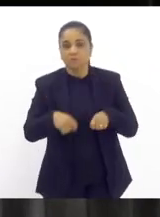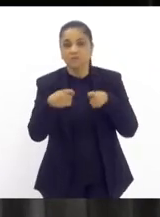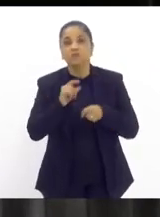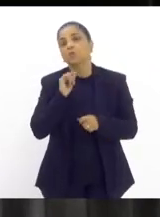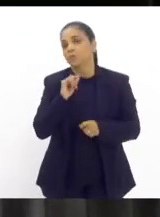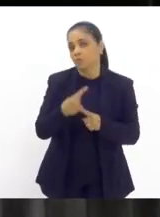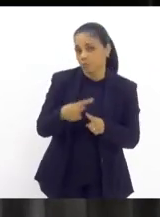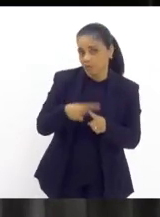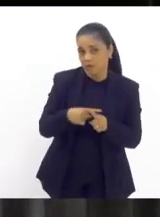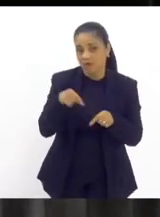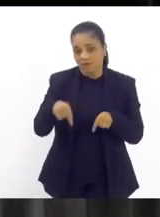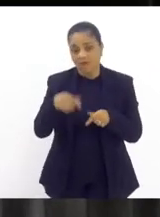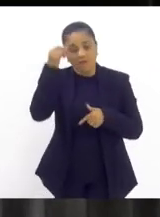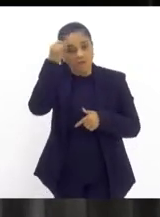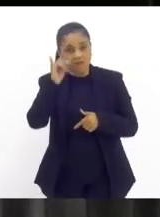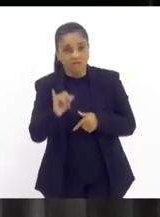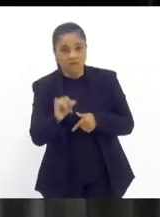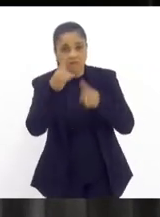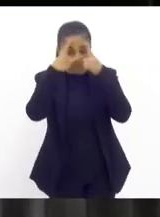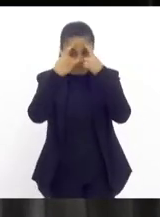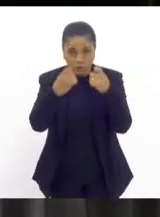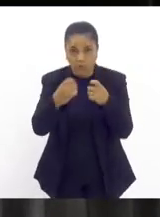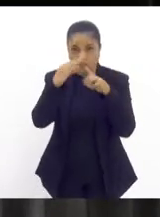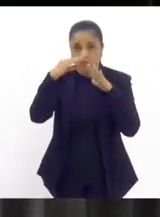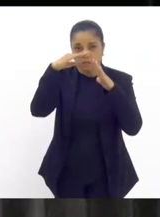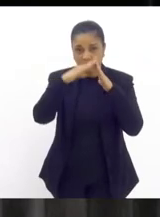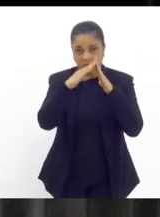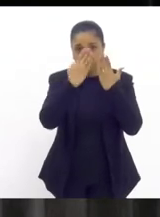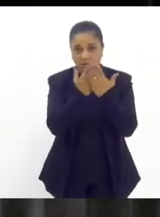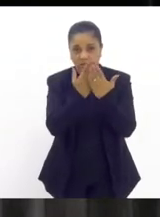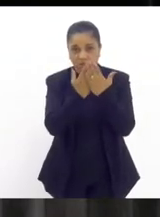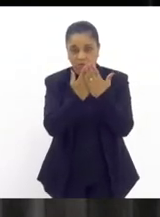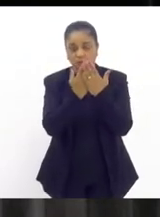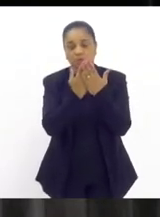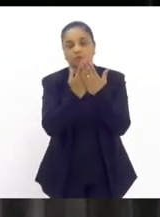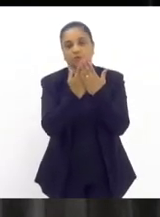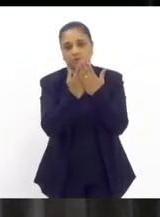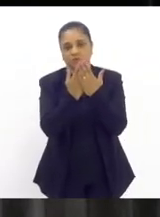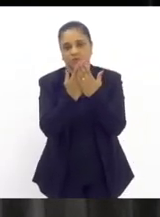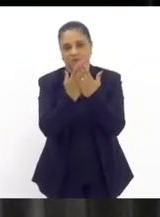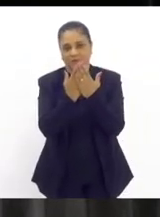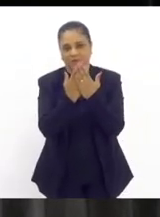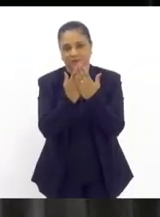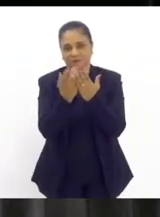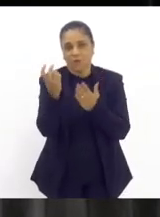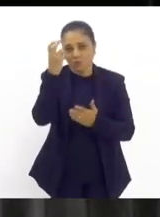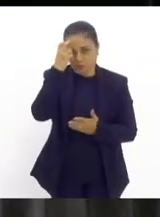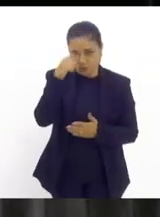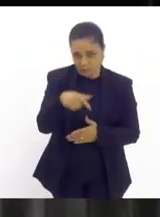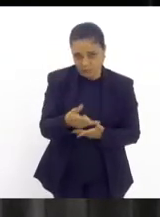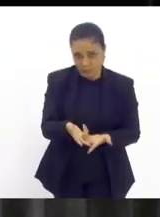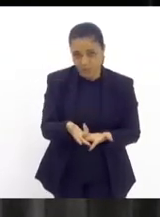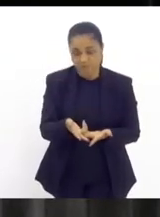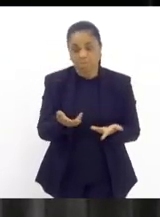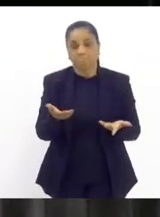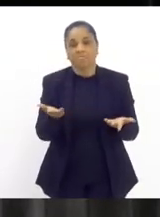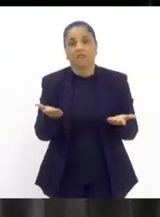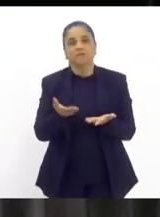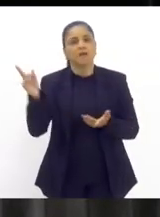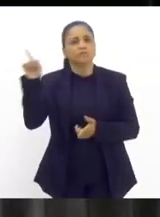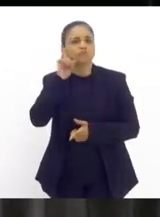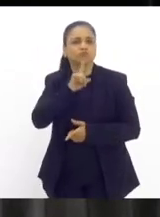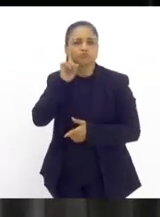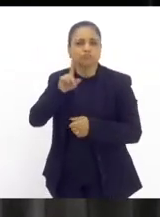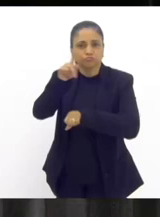a prevenção da violência para dentro da cultura das escolas vejamos o caso dos Estados Unidos